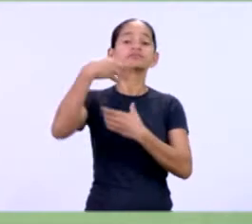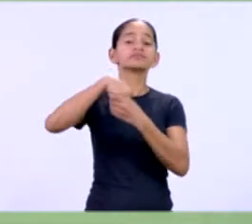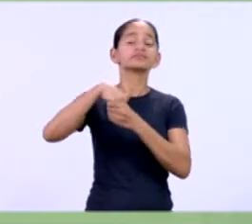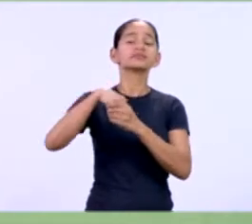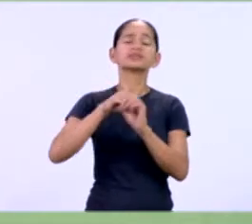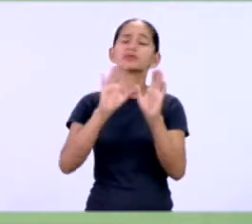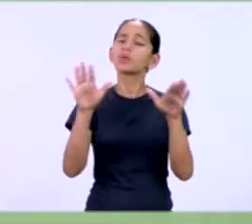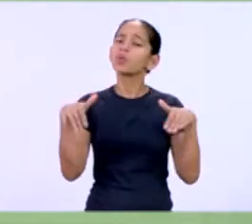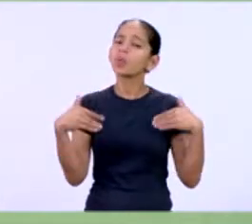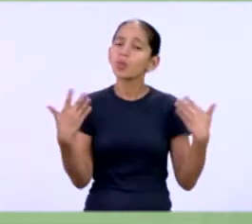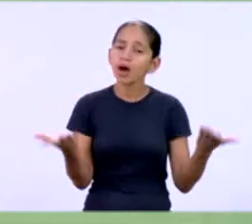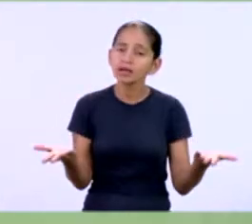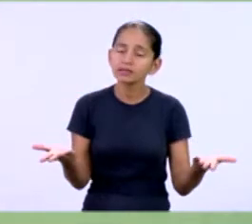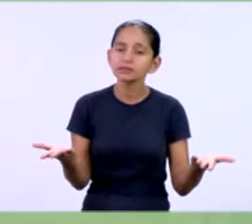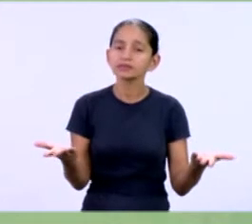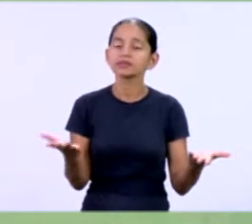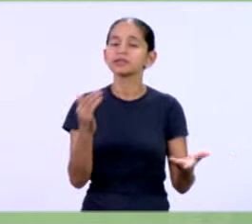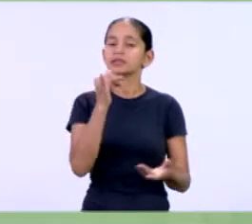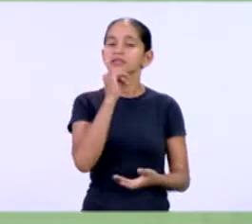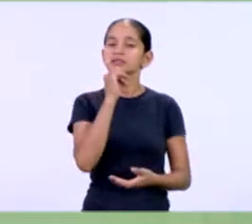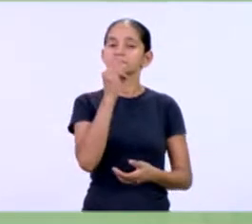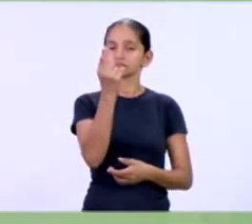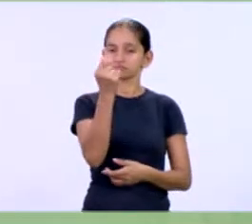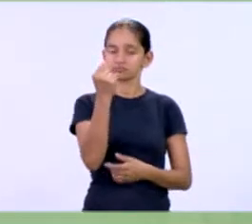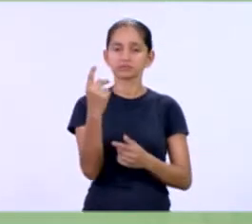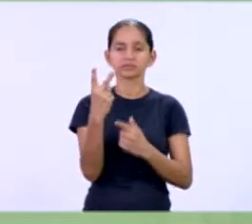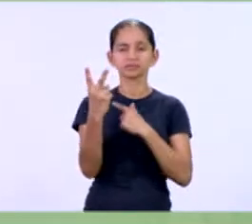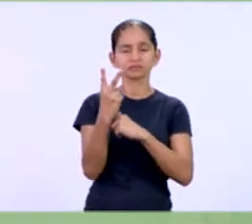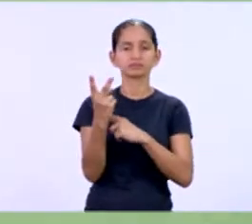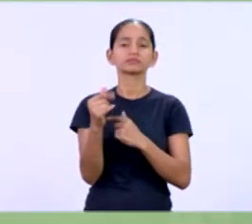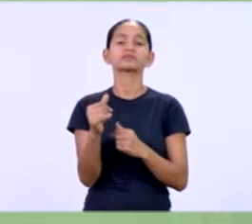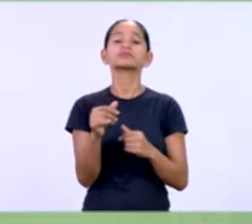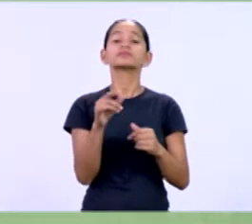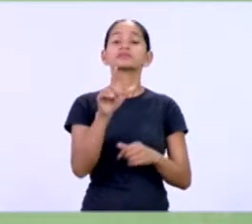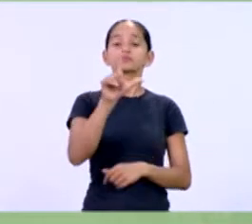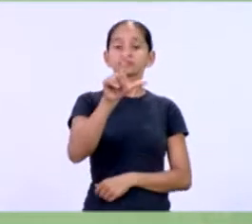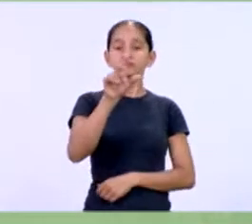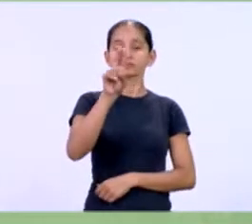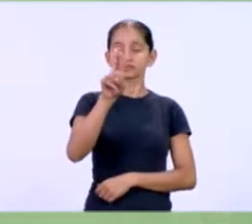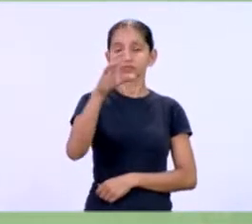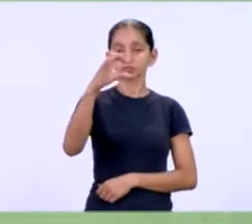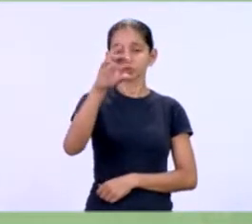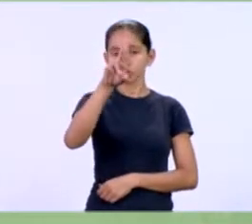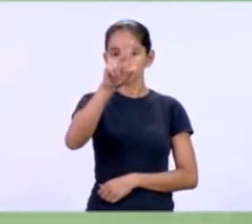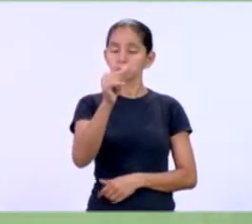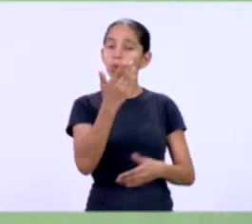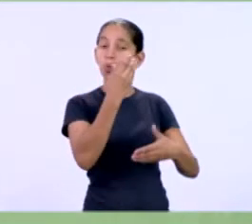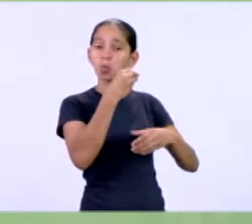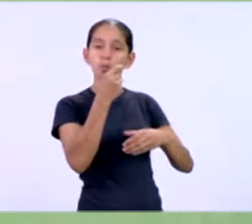Quais seriam essas fontes de financiamento, então? O lucro guardado em reserva,